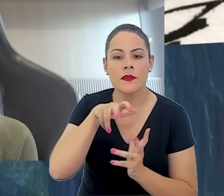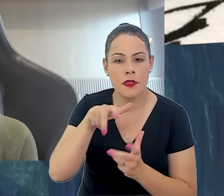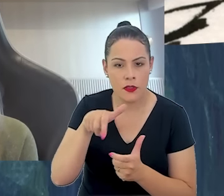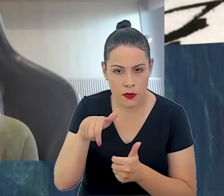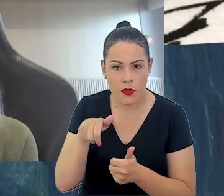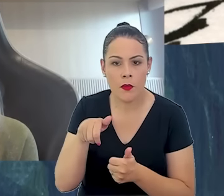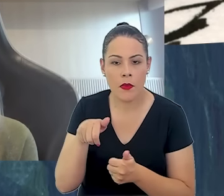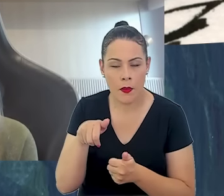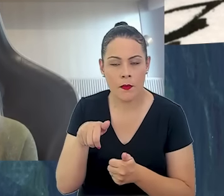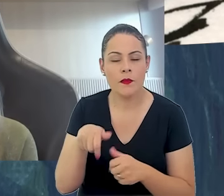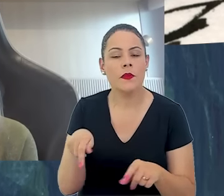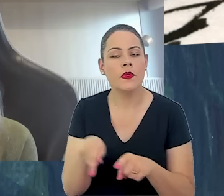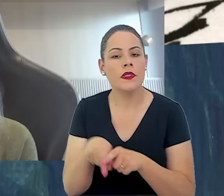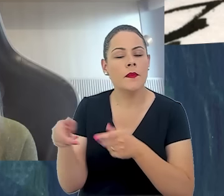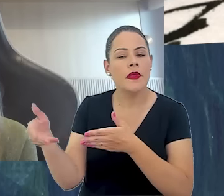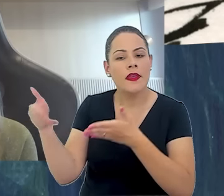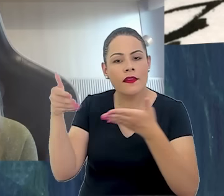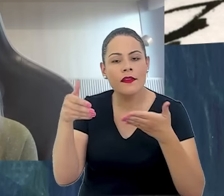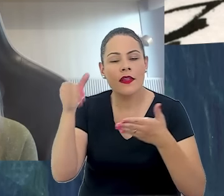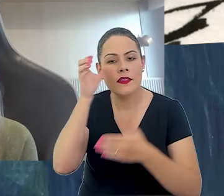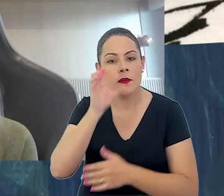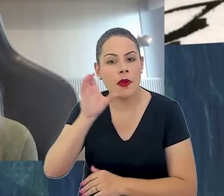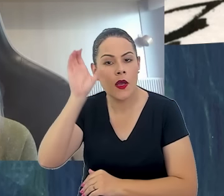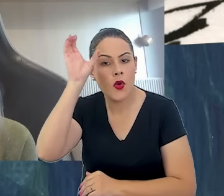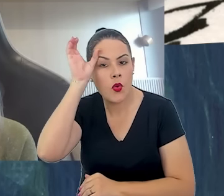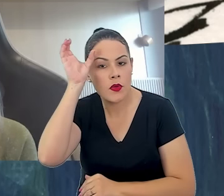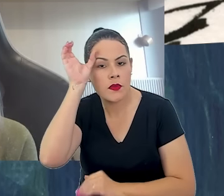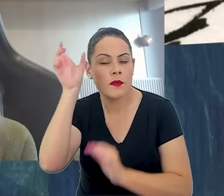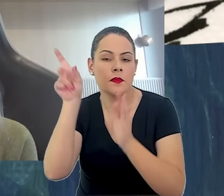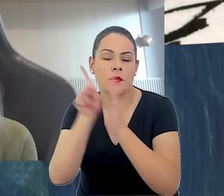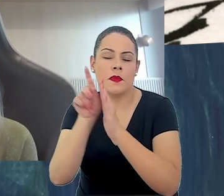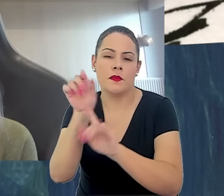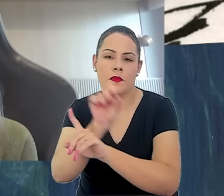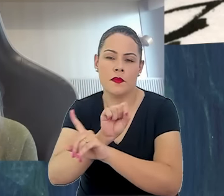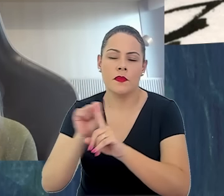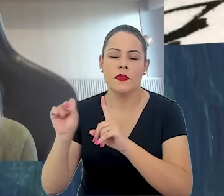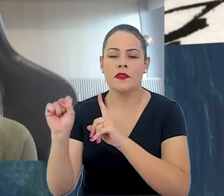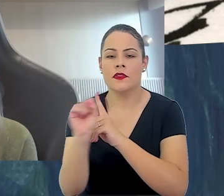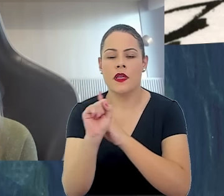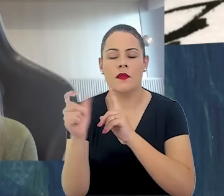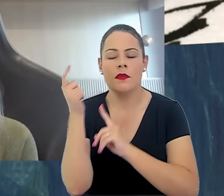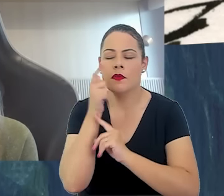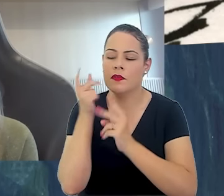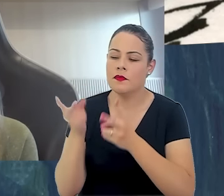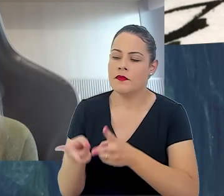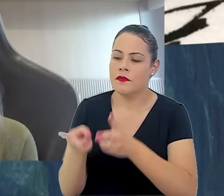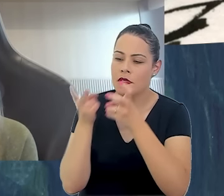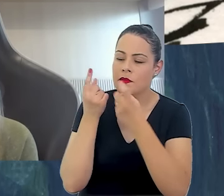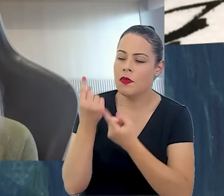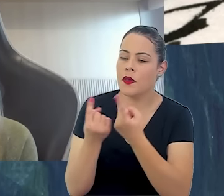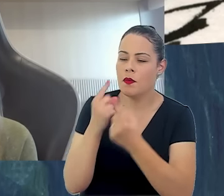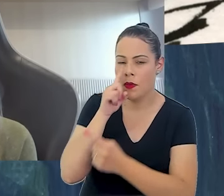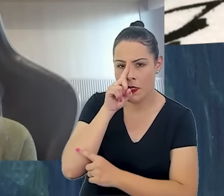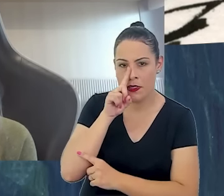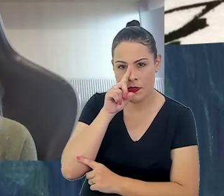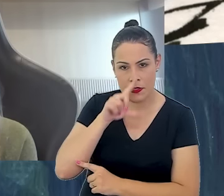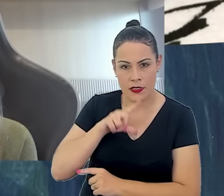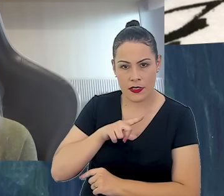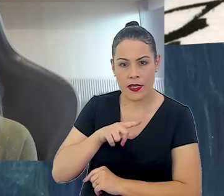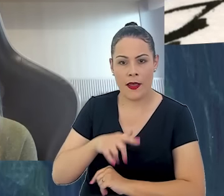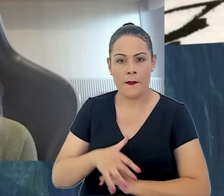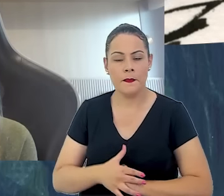global, eles trazem a consciência da sociedade para identificar os riscos.